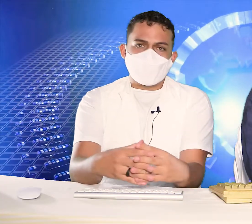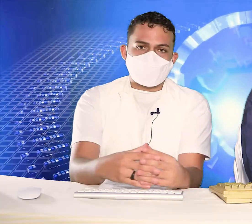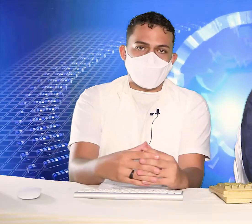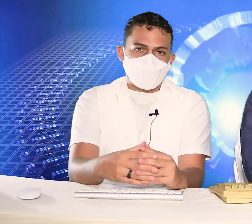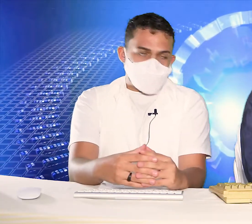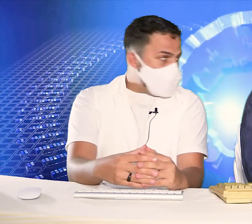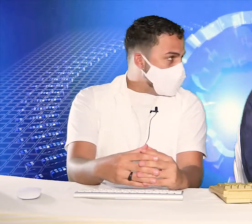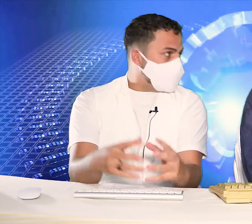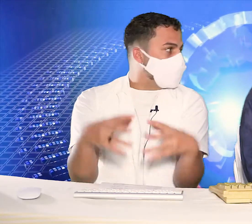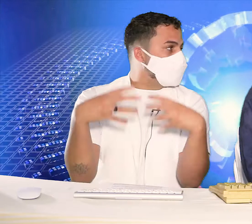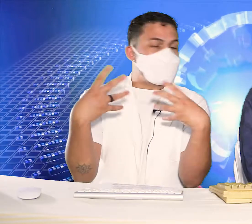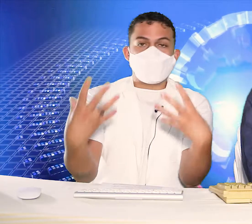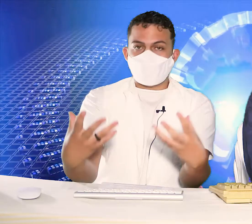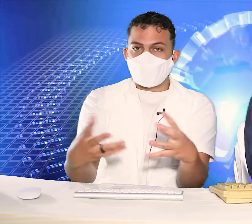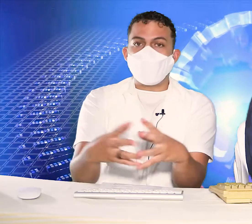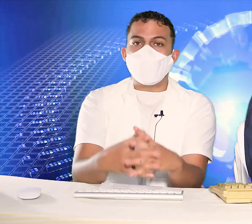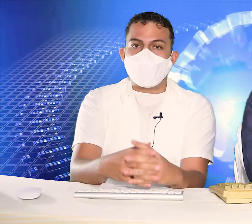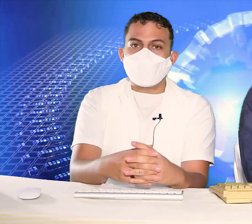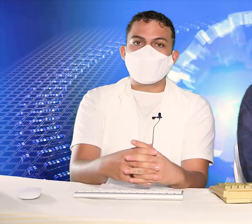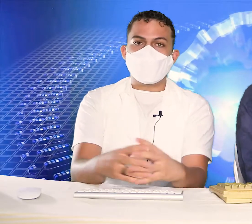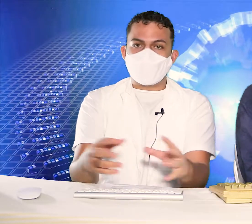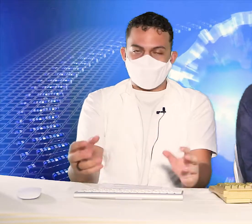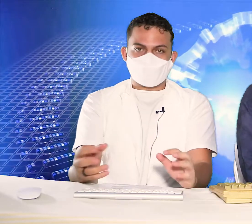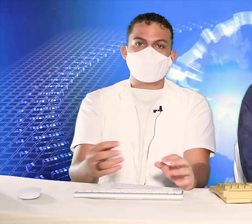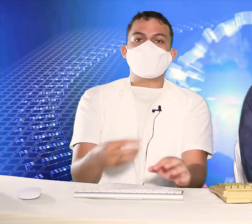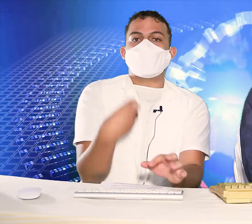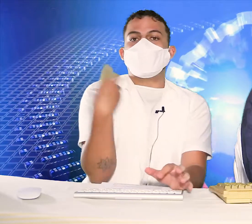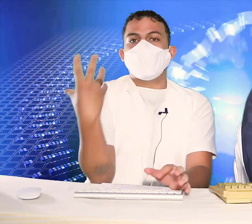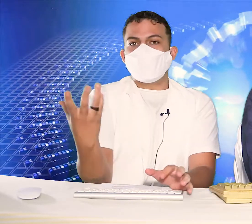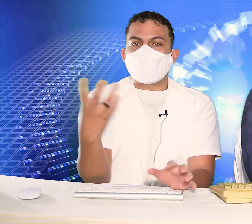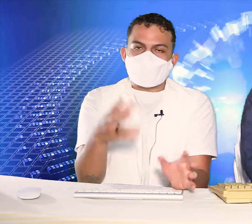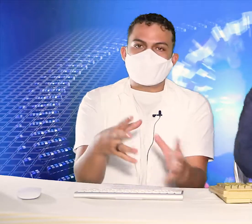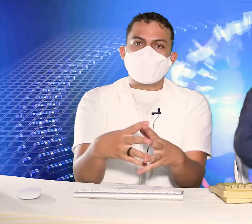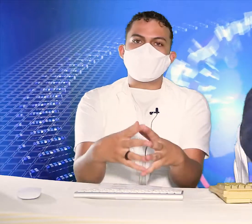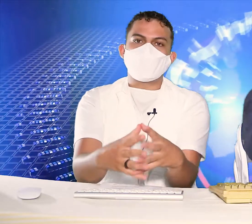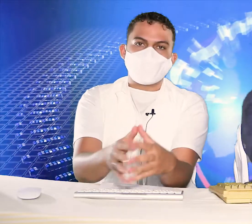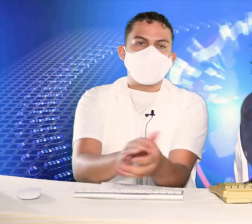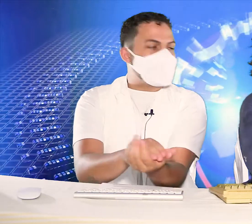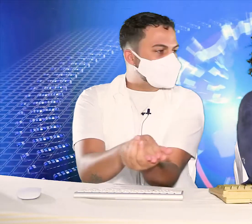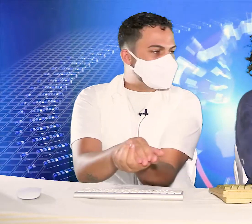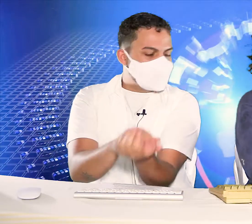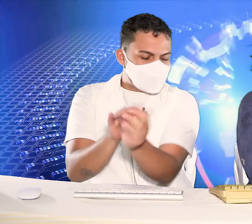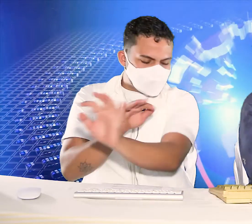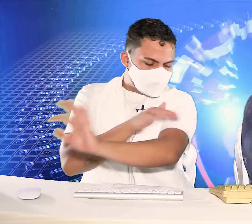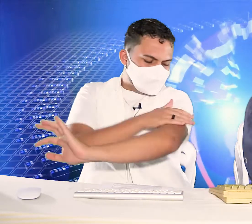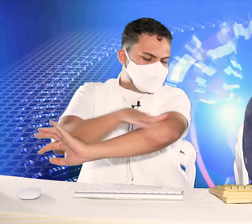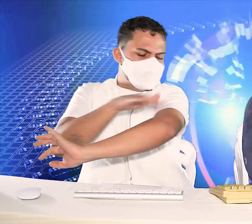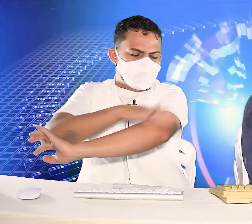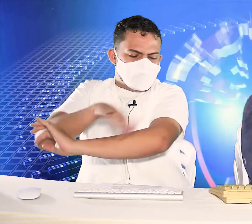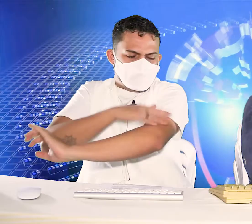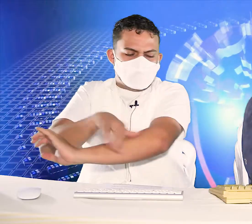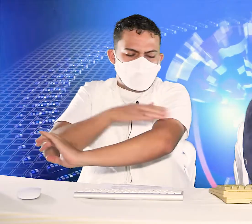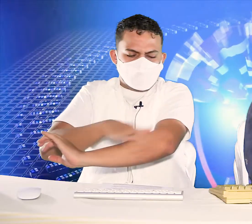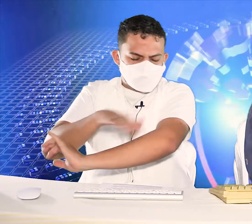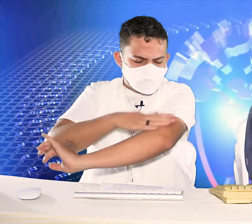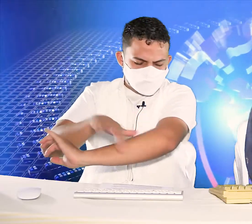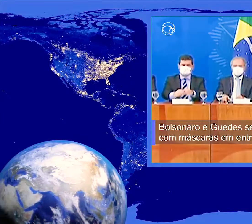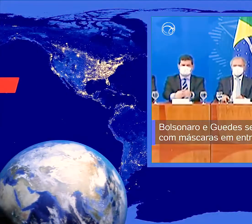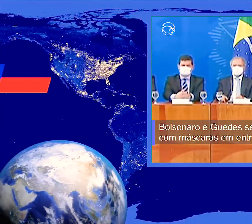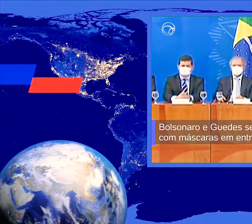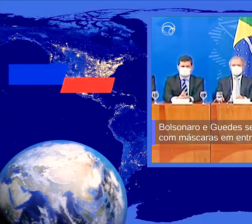Vamos observar o uso correto da máscara segundo o presidente do Brasil. Vamos ver